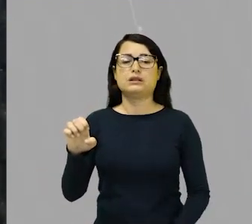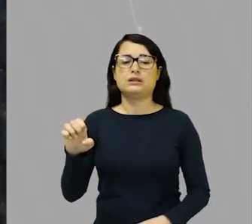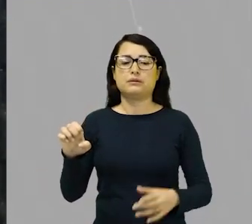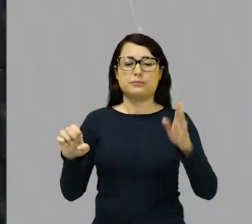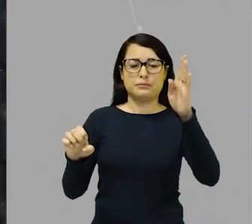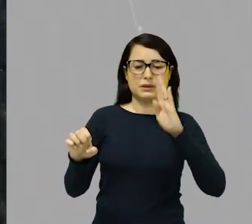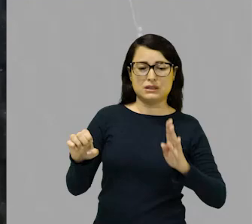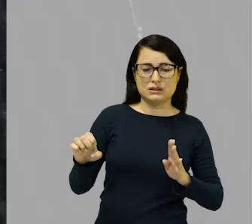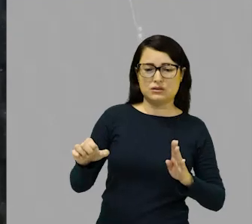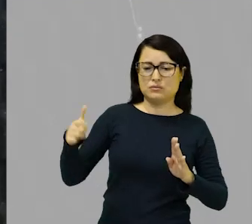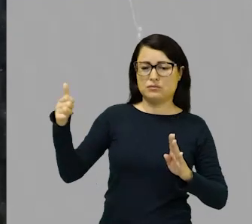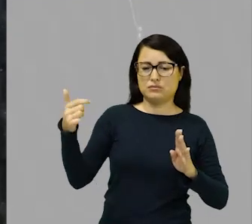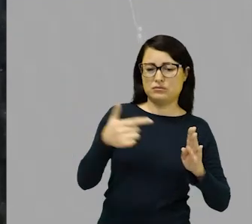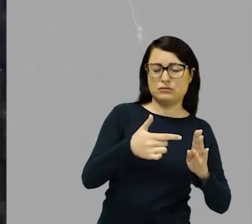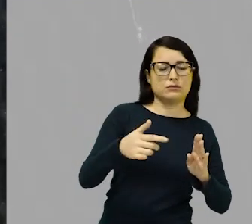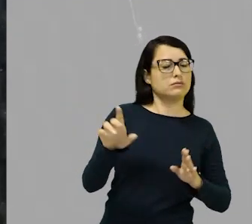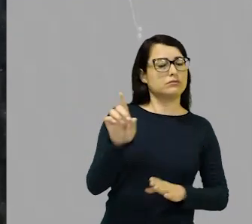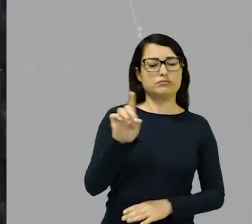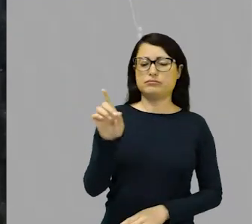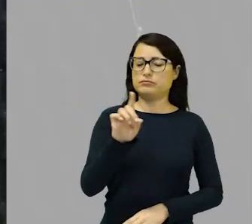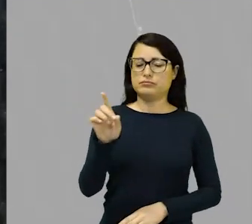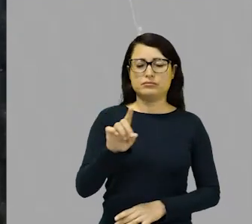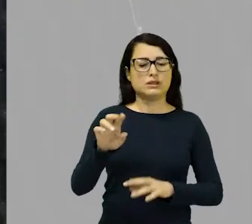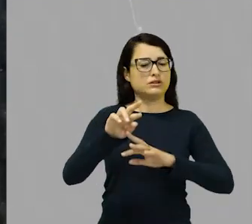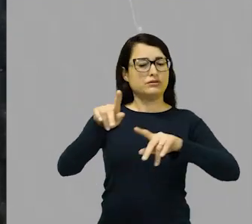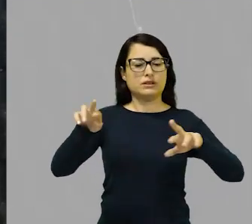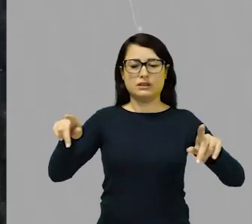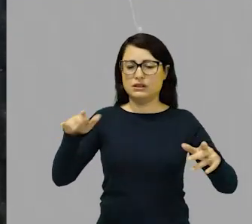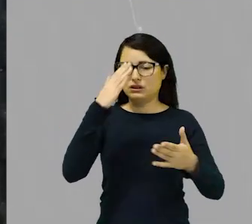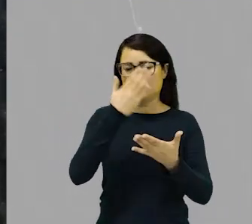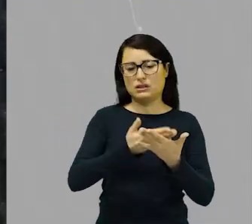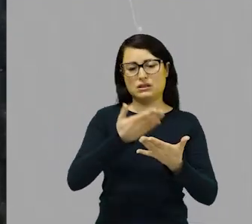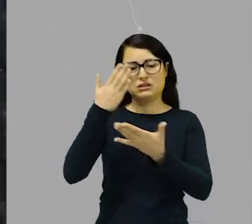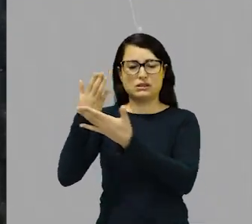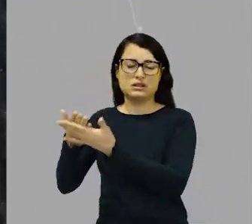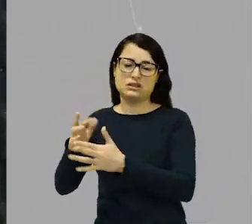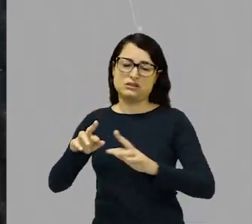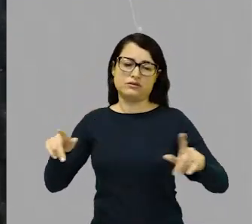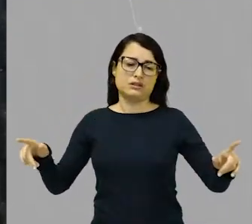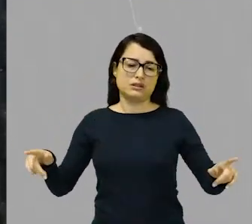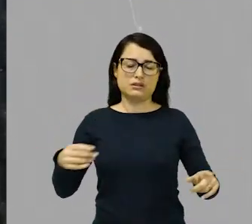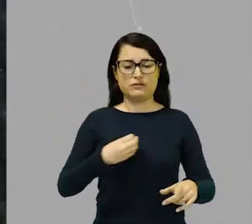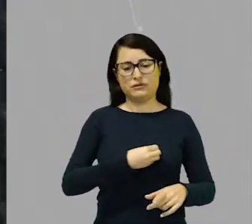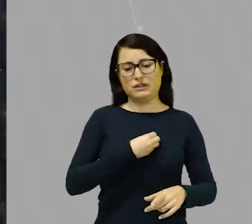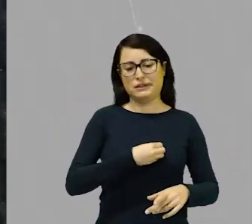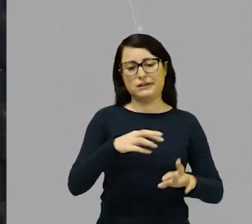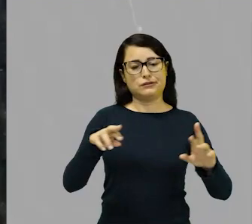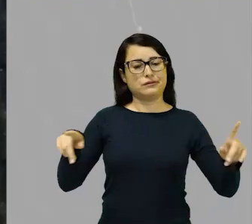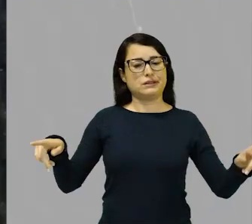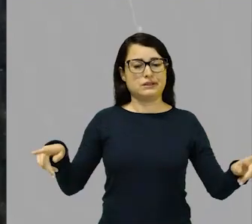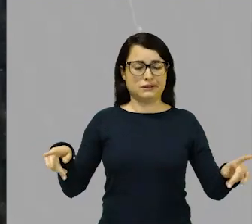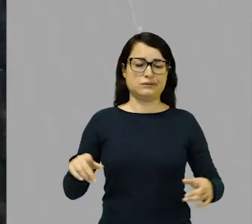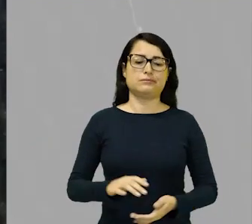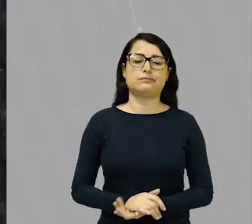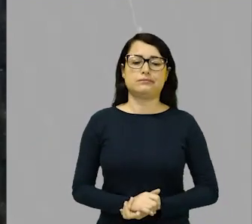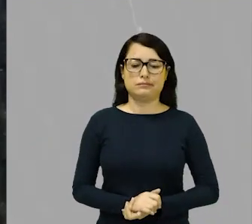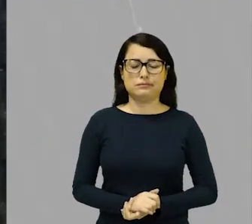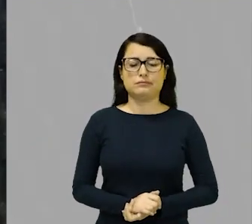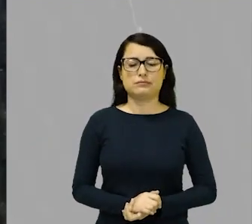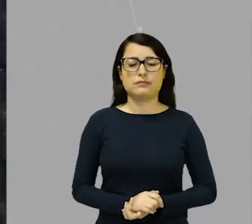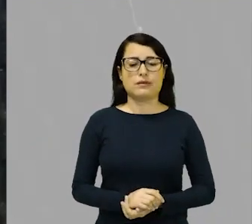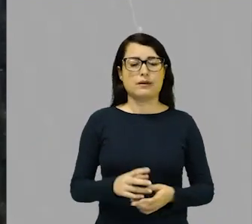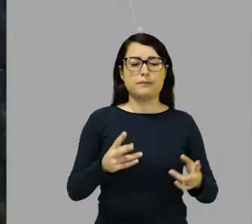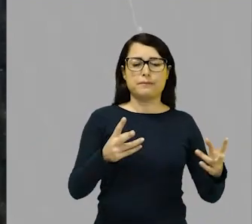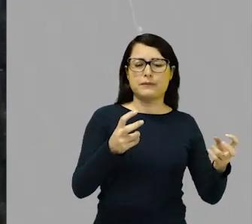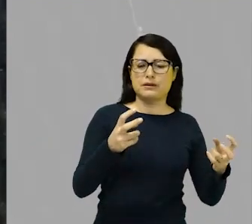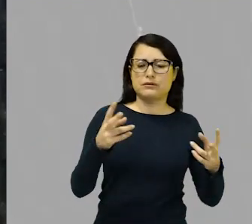que acontece é que nós temos crenças diferentes, modos de vida diferentes, nós temos uma